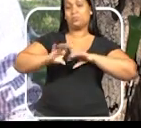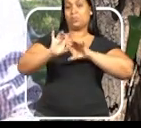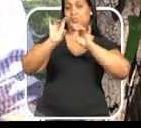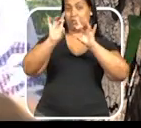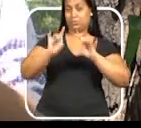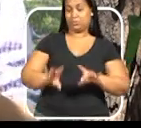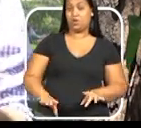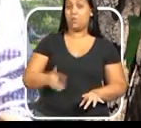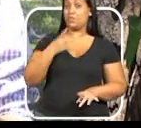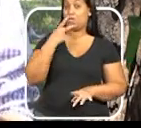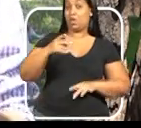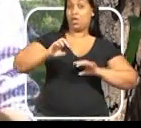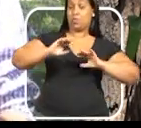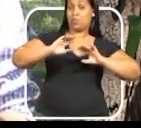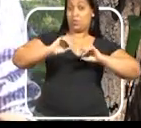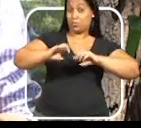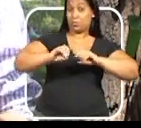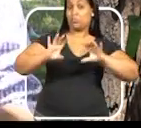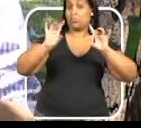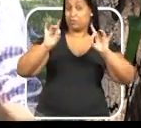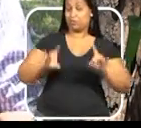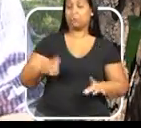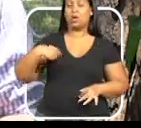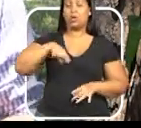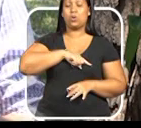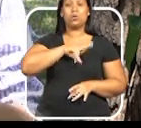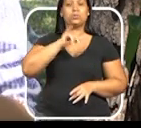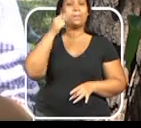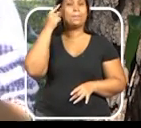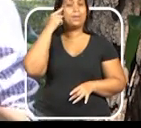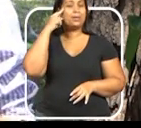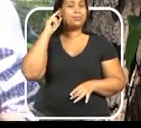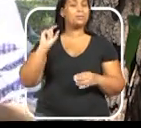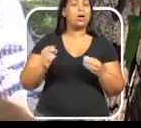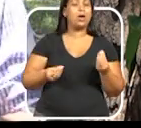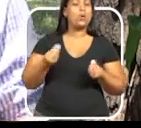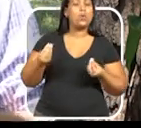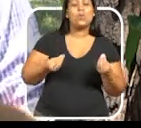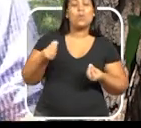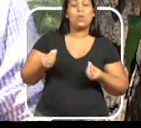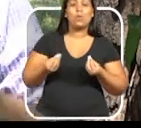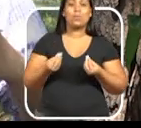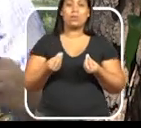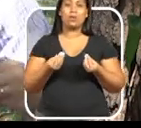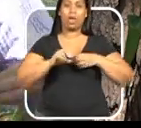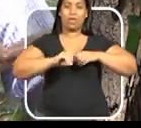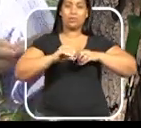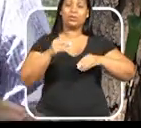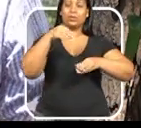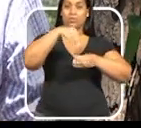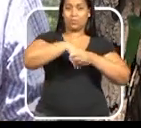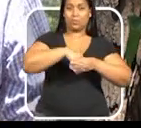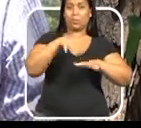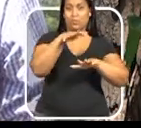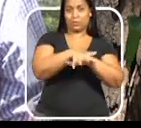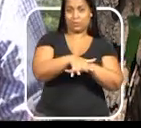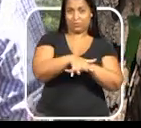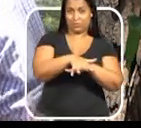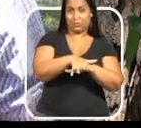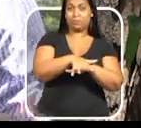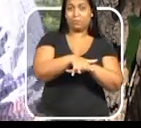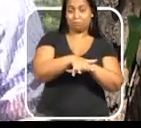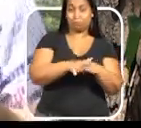gente está falando de educação especial, a gente sempre vai pensar na perspectiva da educação inclusiva,